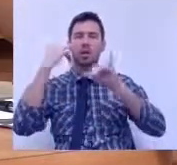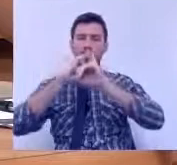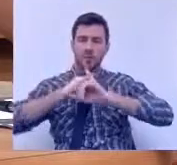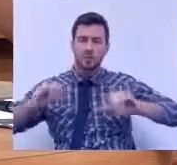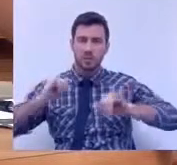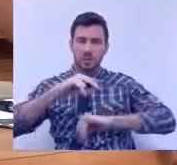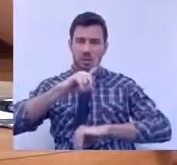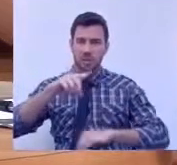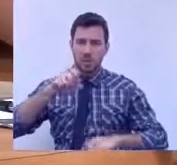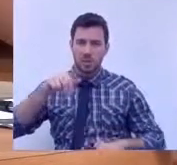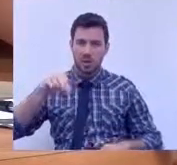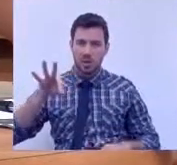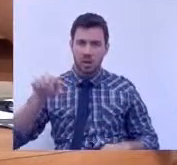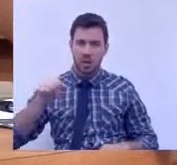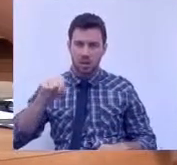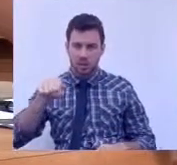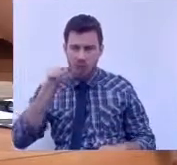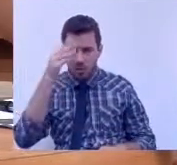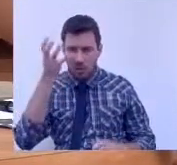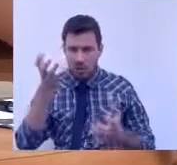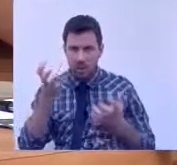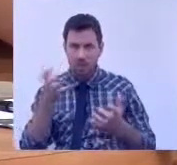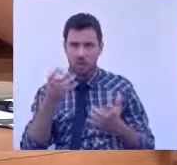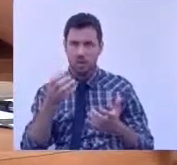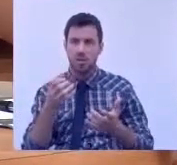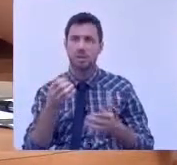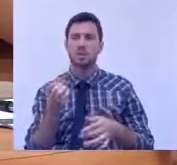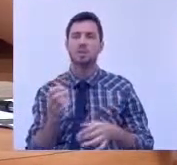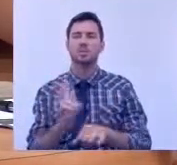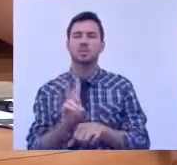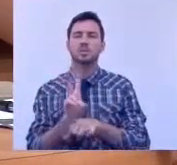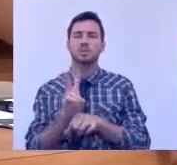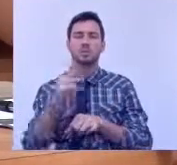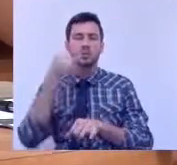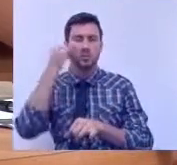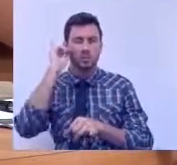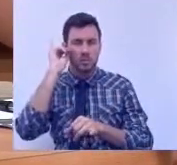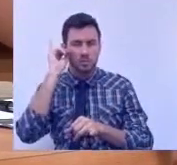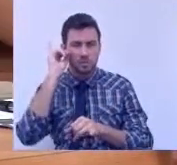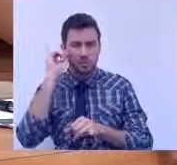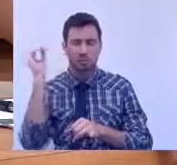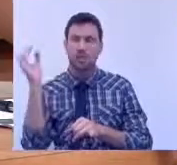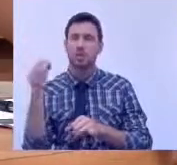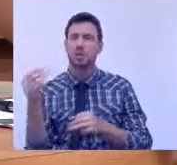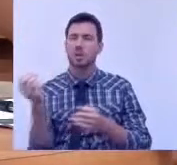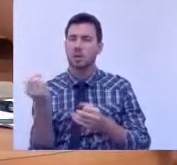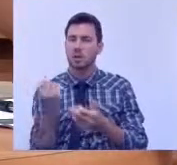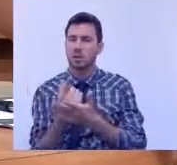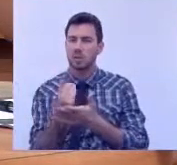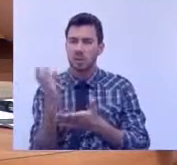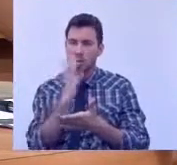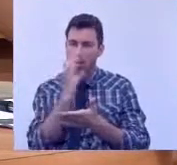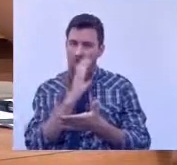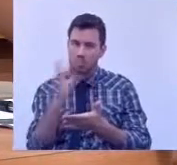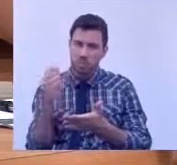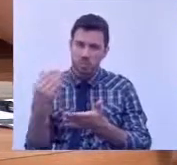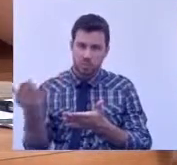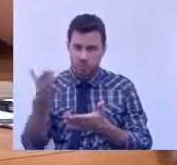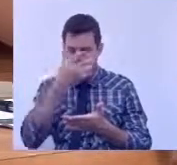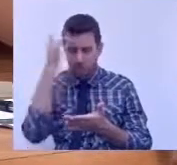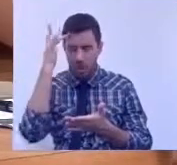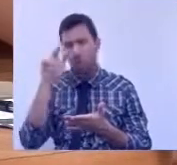Zaneta. Senhor Zaneta, se o senhor quer criar vaca, o senhor traz logo a vaca para cortar o mato? Ou corta o nosso mato, filho, pelo amor de